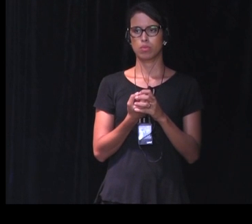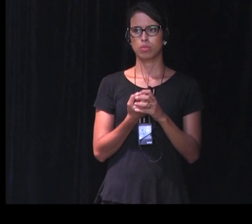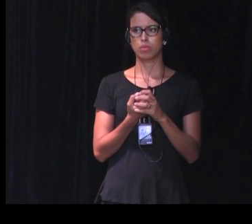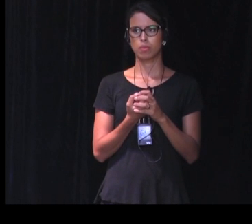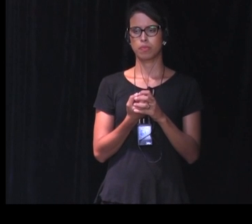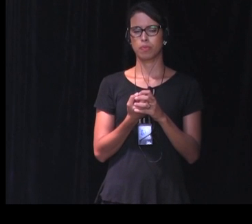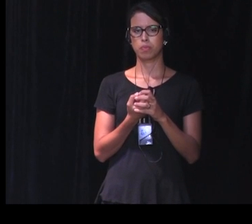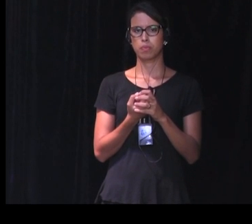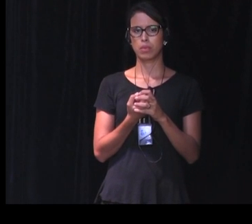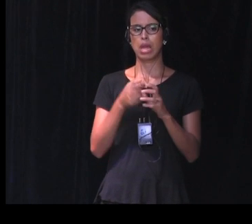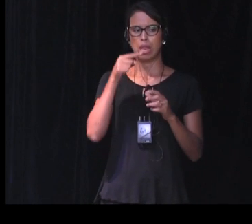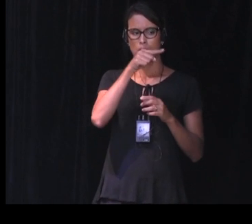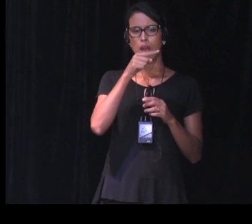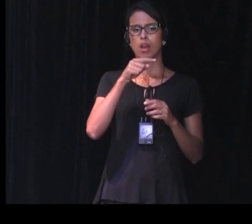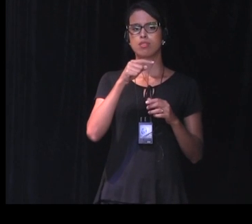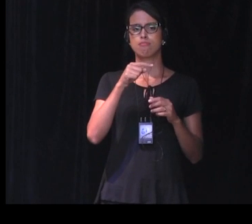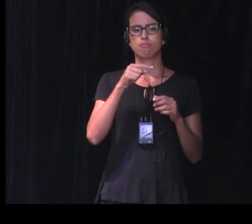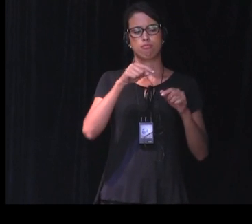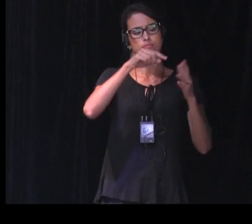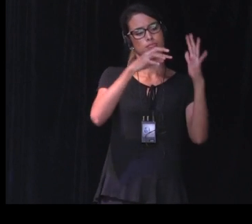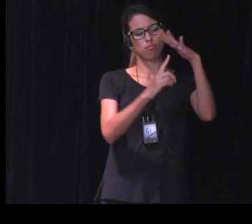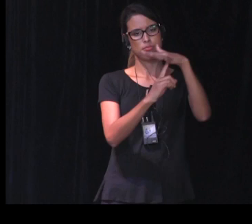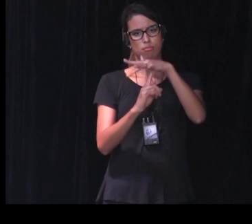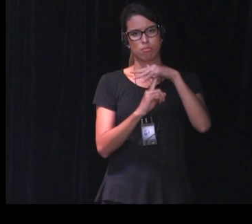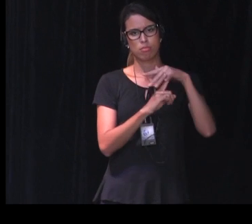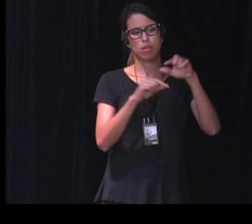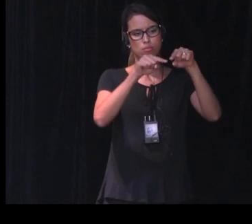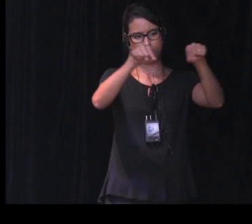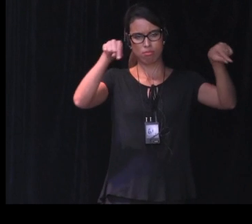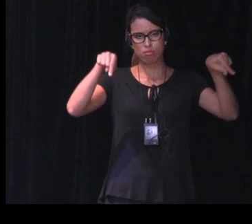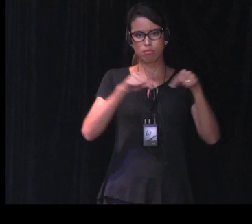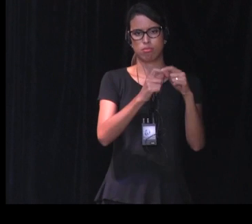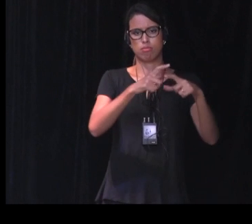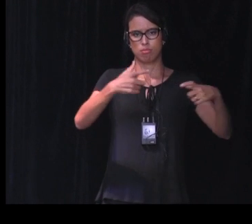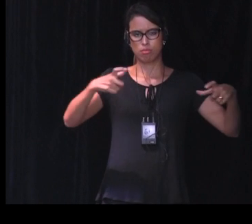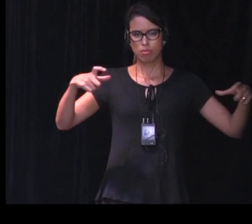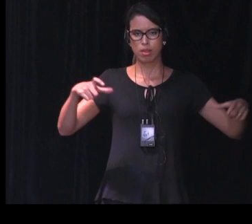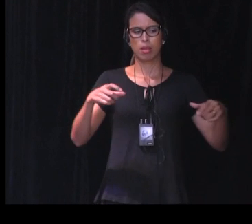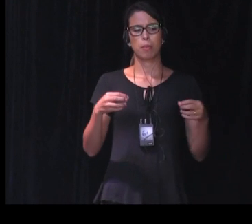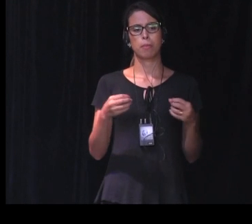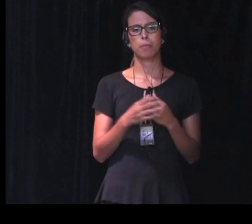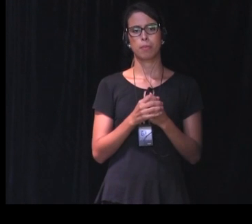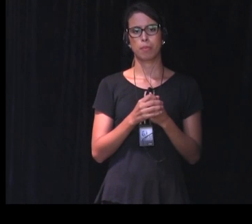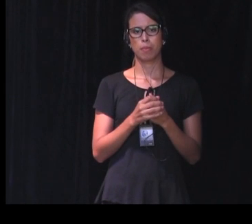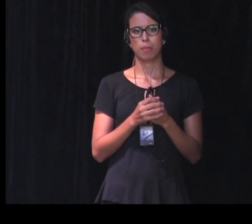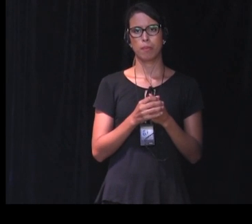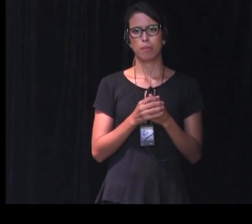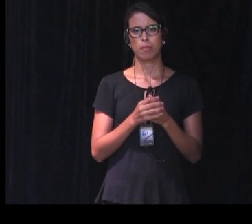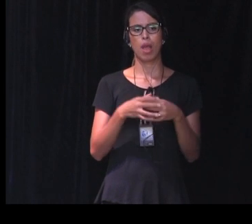maior. Normal por normalização, aclimatação. Era